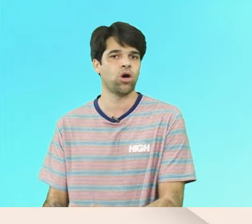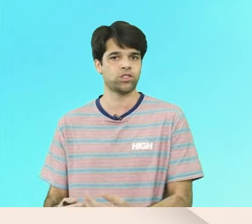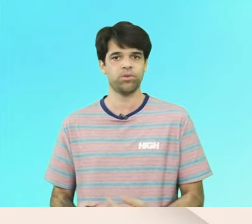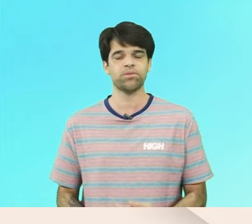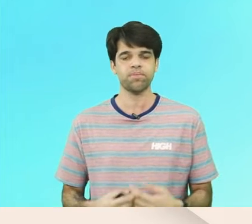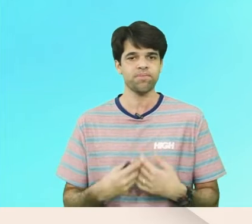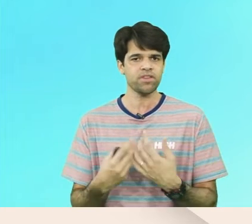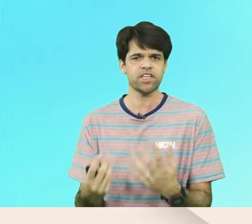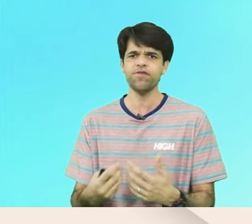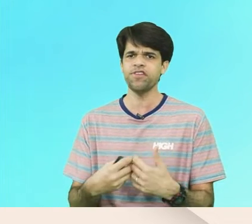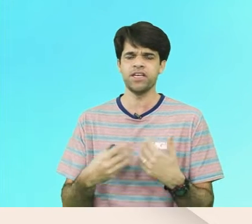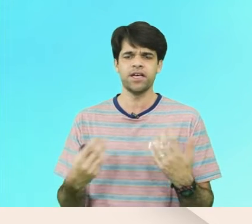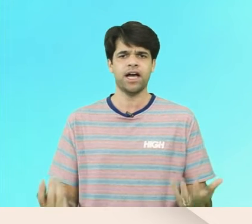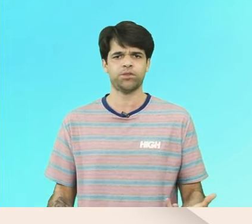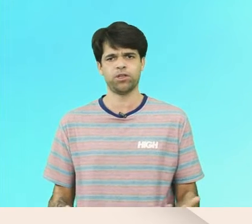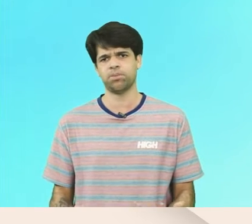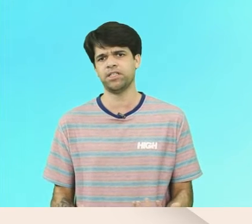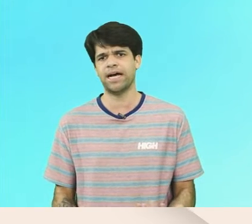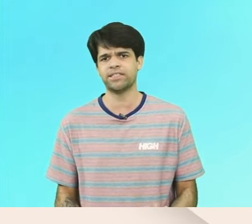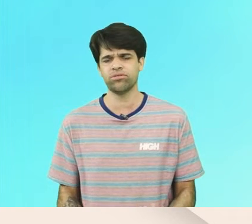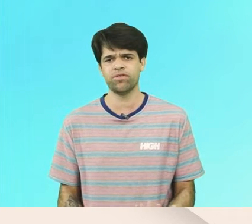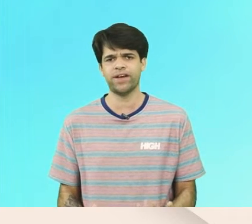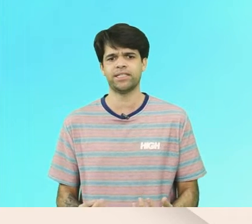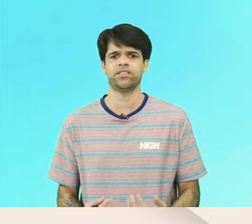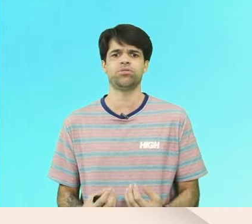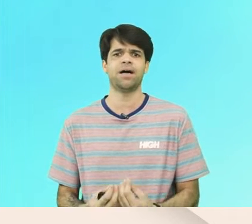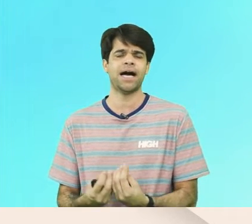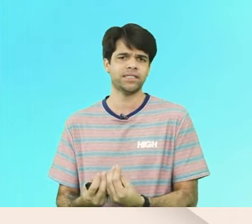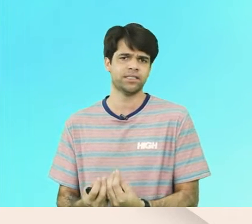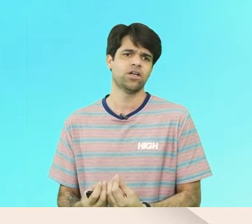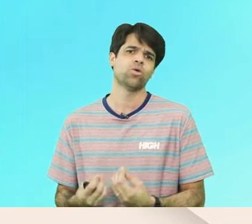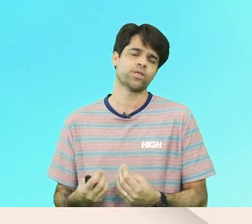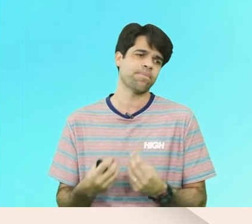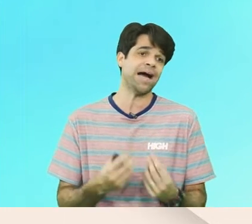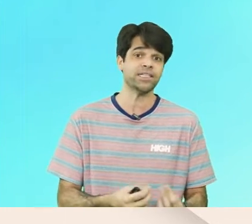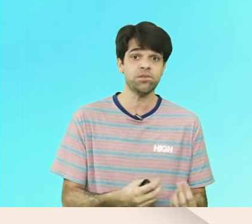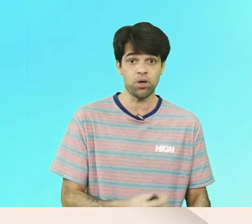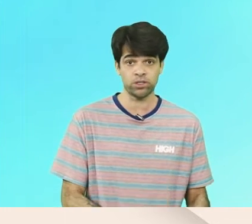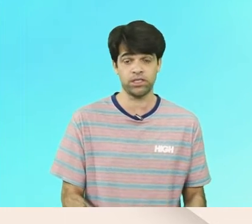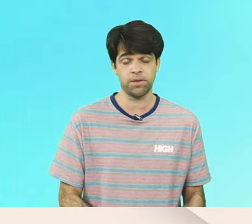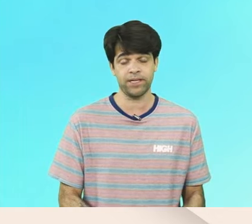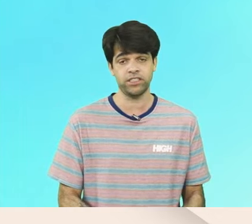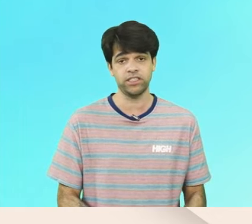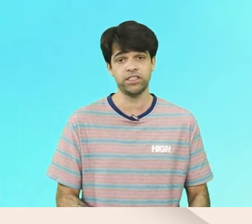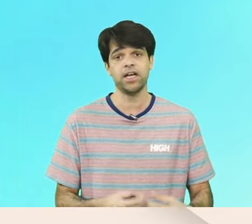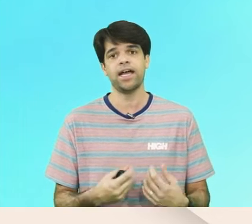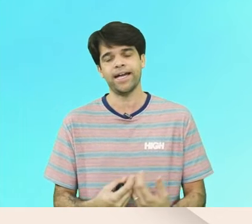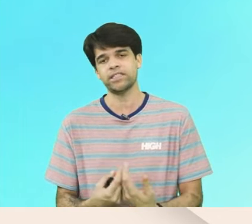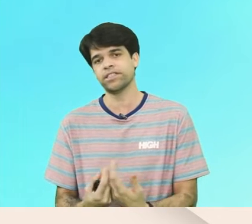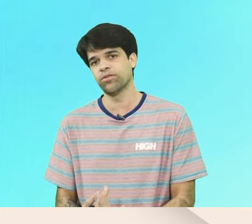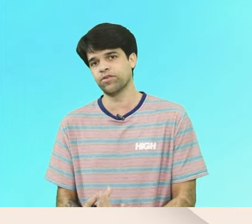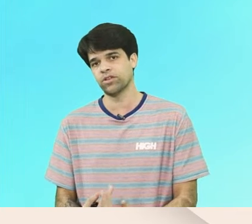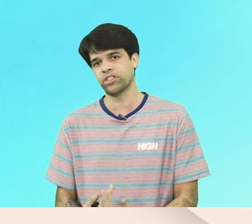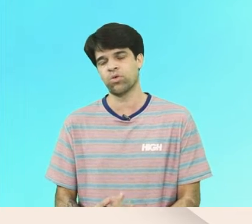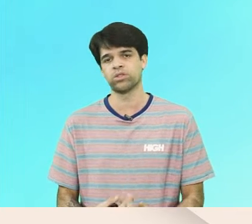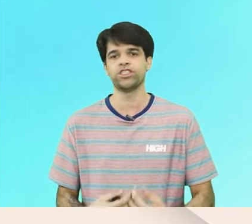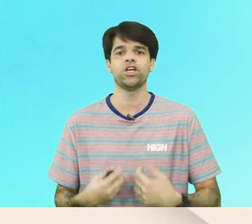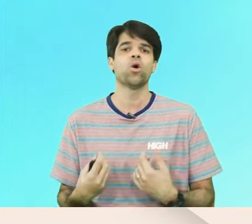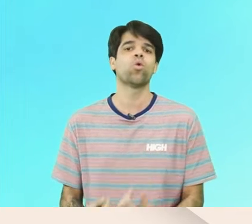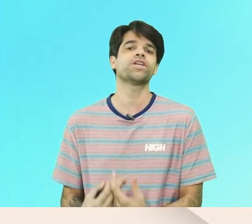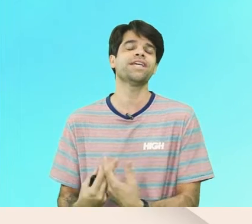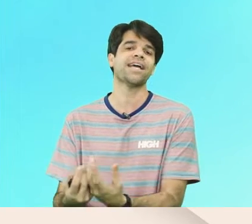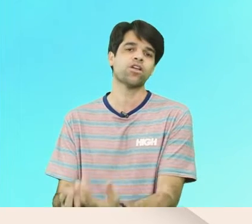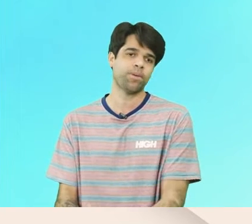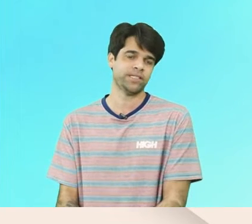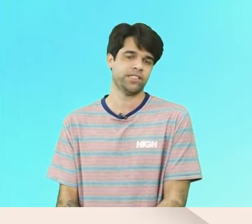um protótipo. Enfim, as possibilidades são diversas, mas o que é mais importante aqui para a gente é entender no final das